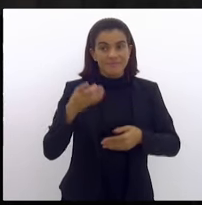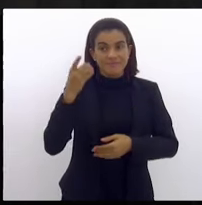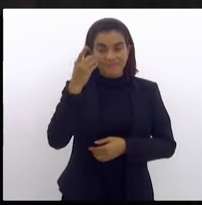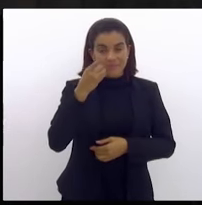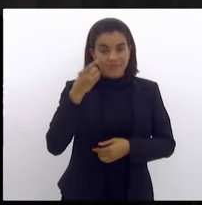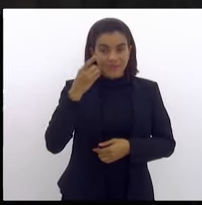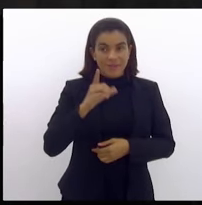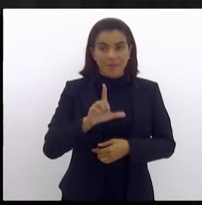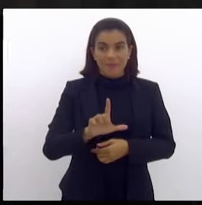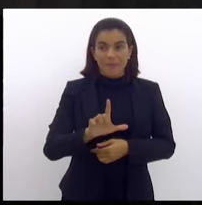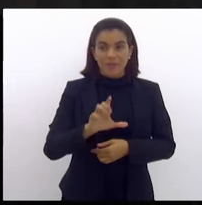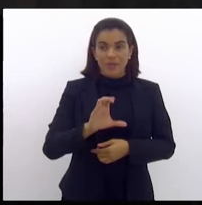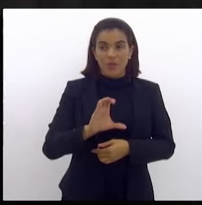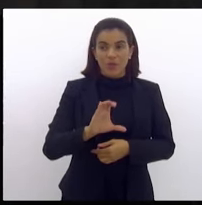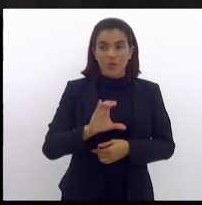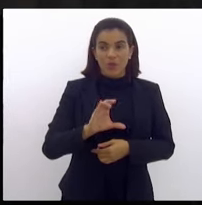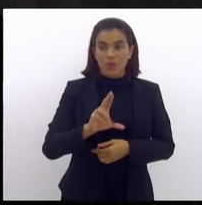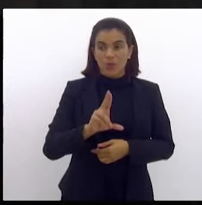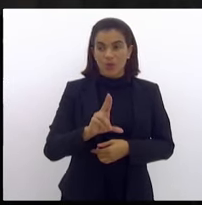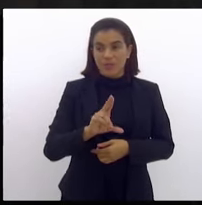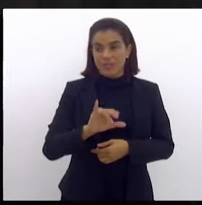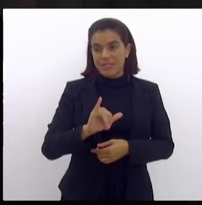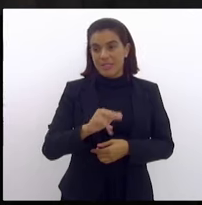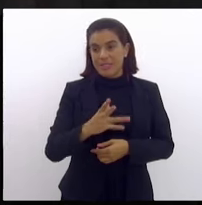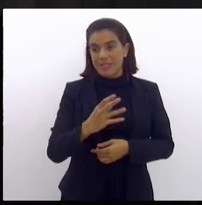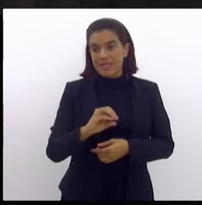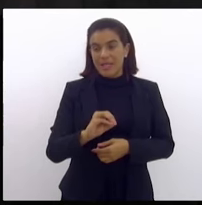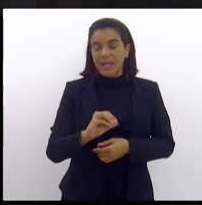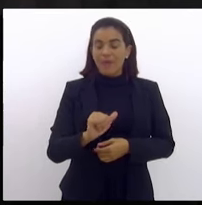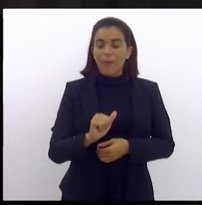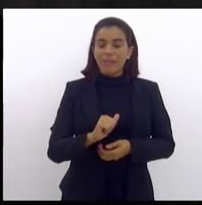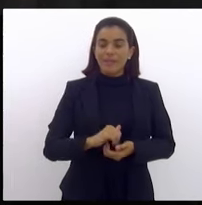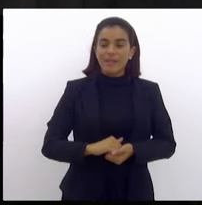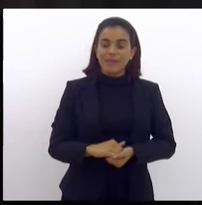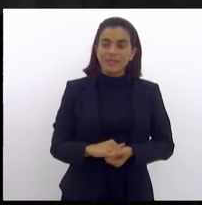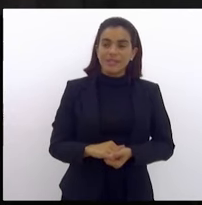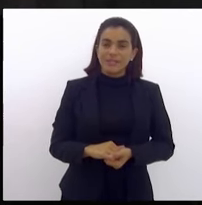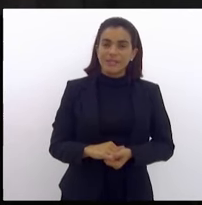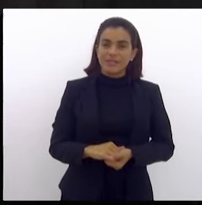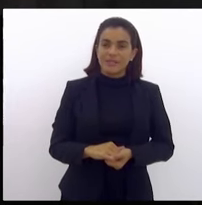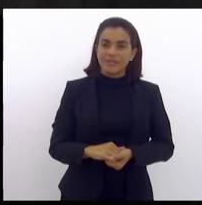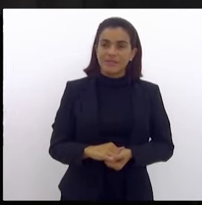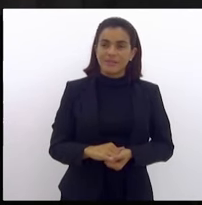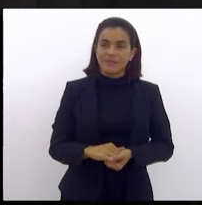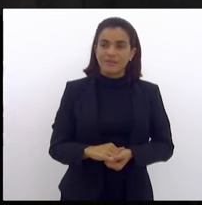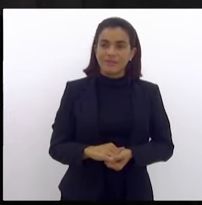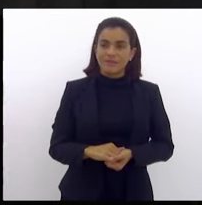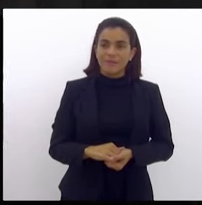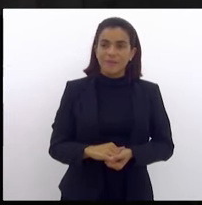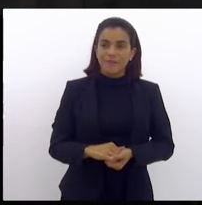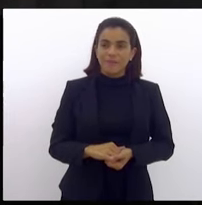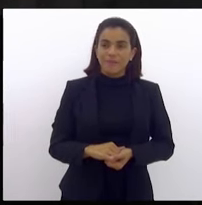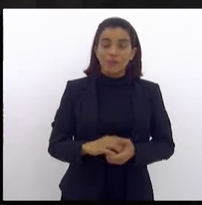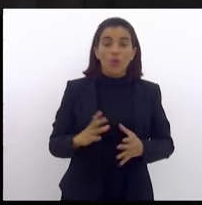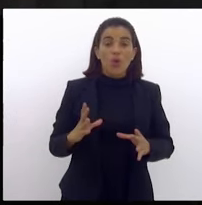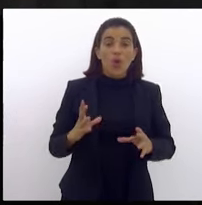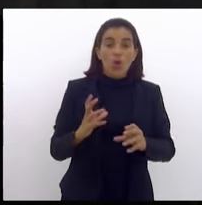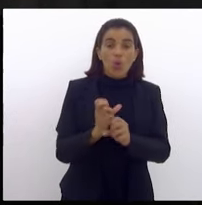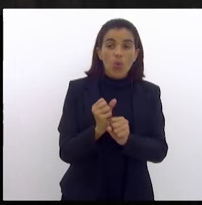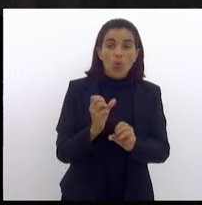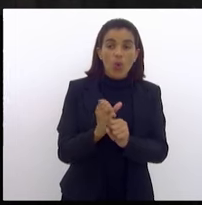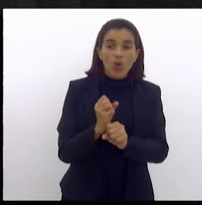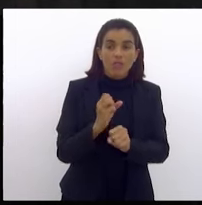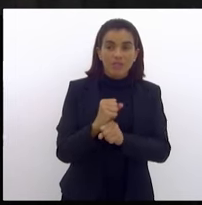deputada Lucinha, estou citando Vossa Excelência para fazer o último registro. O orçamento